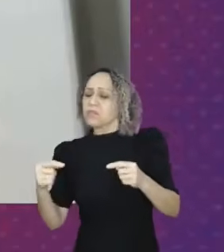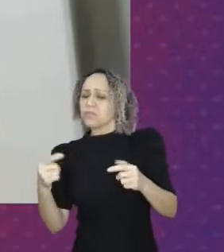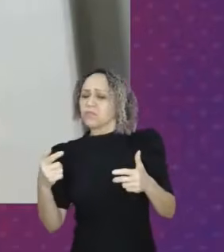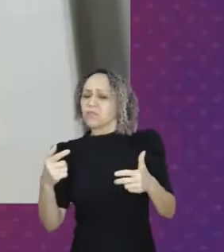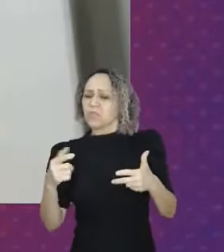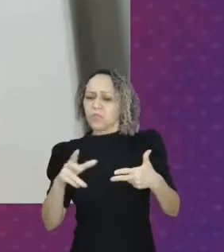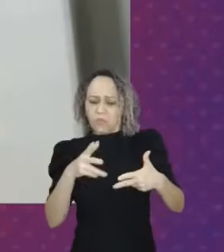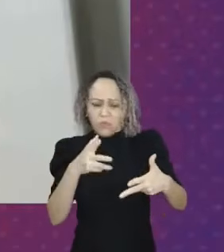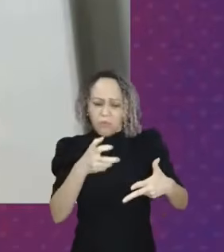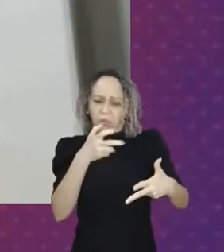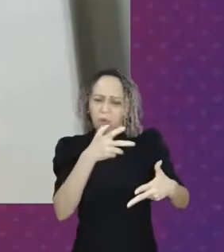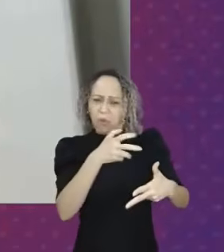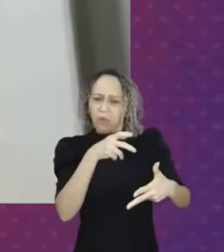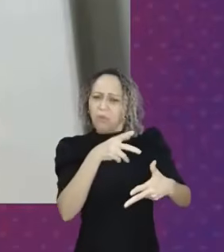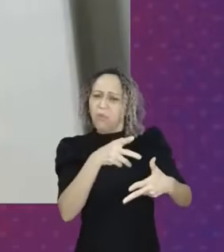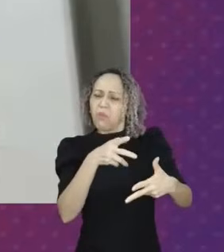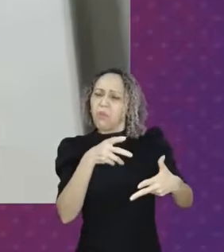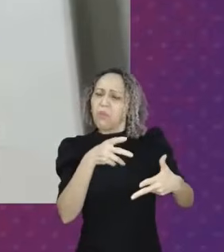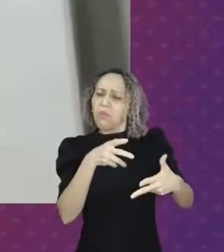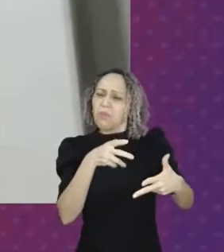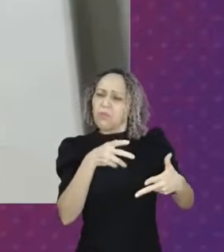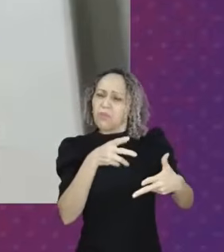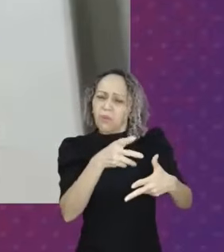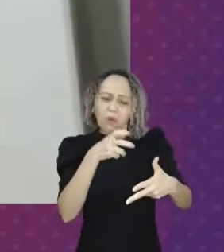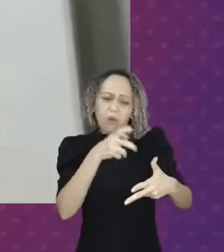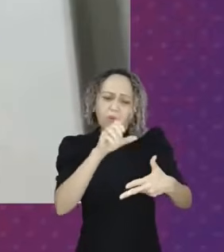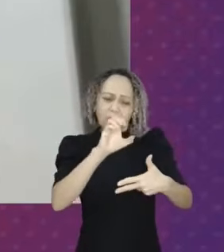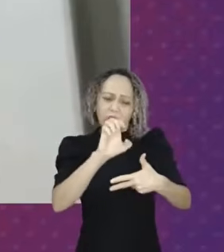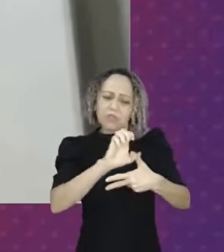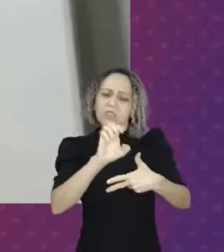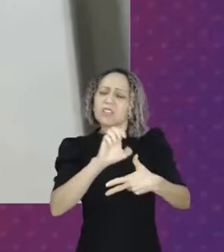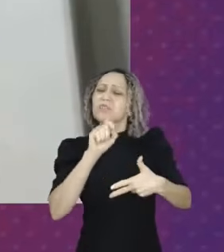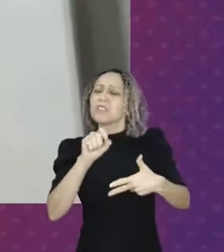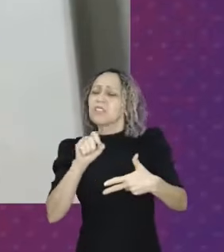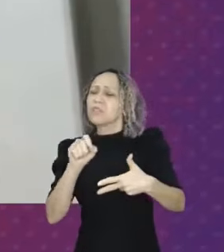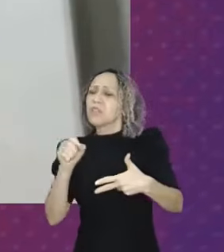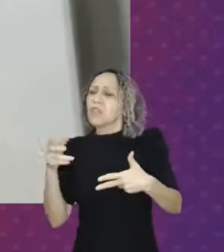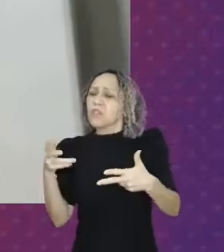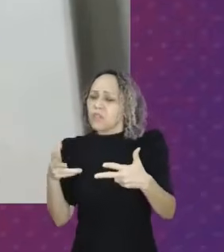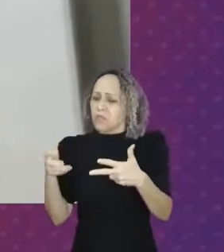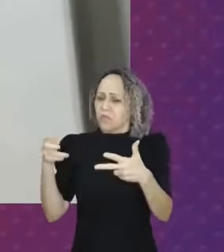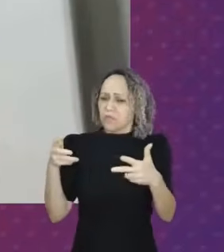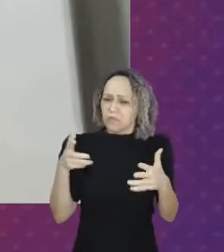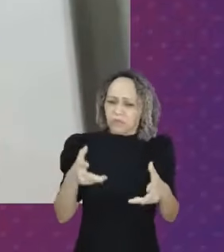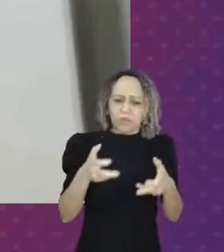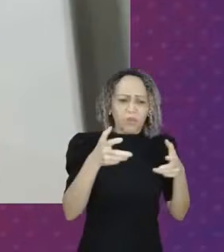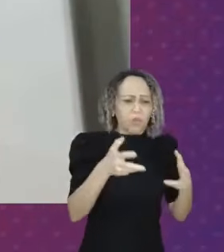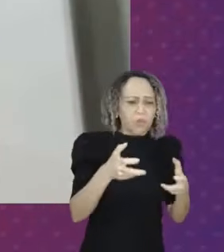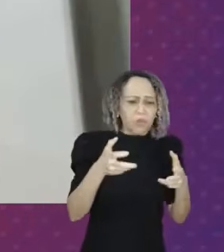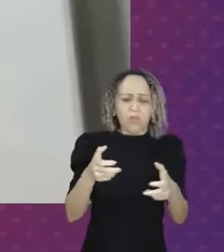vou cobrar que o orçamento público esteja contemplando a população negra, eu vou cobrar que ele esteja contemplando a